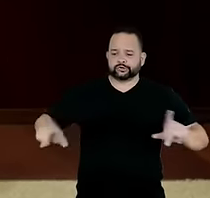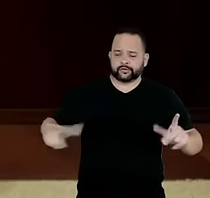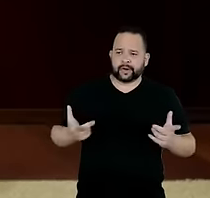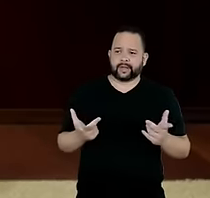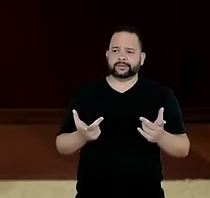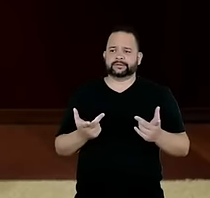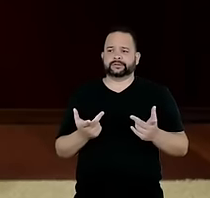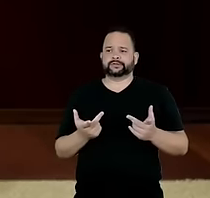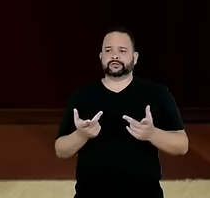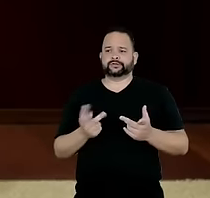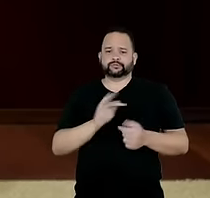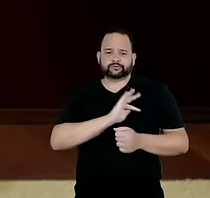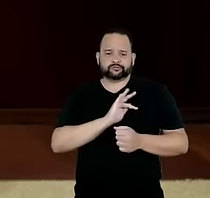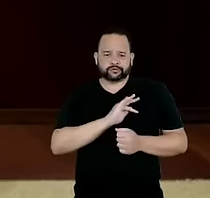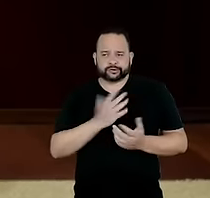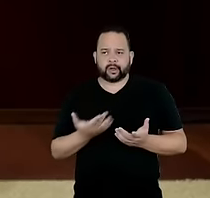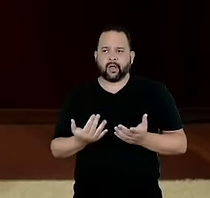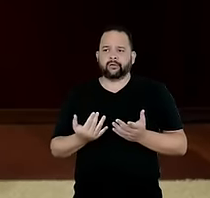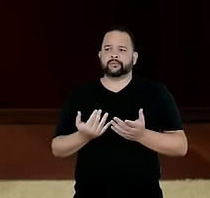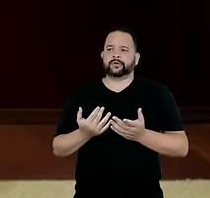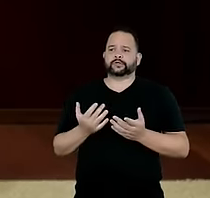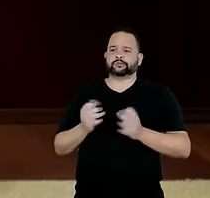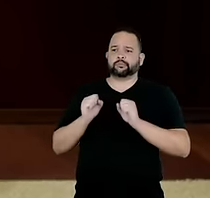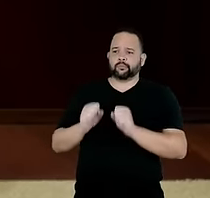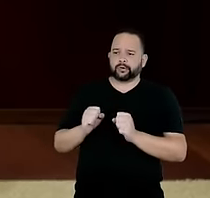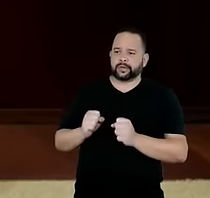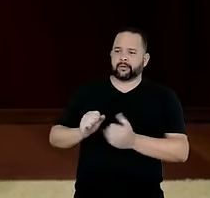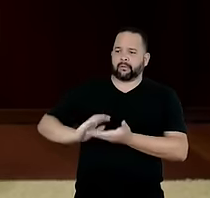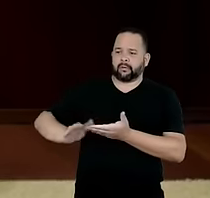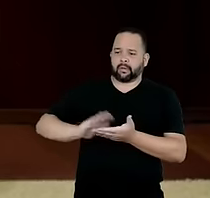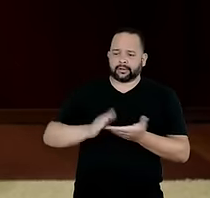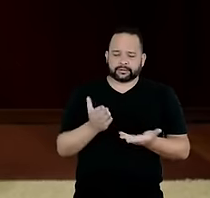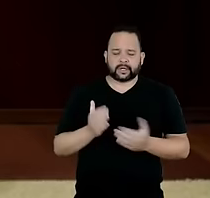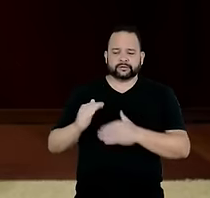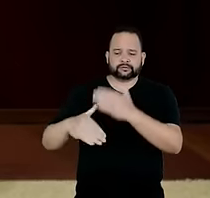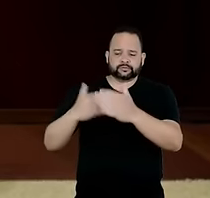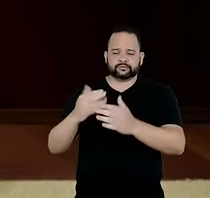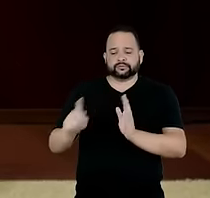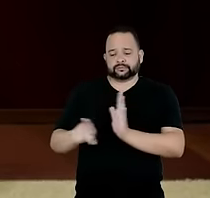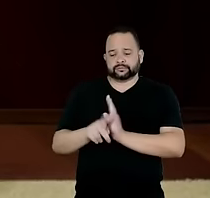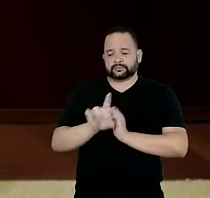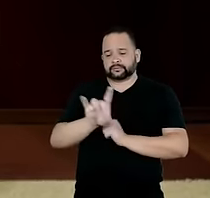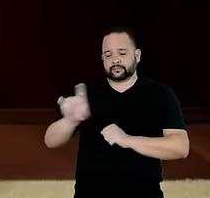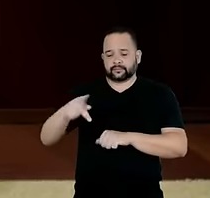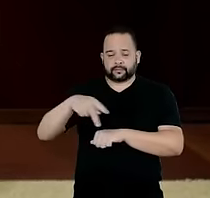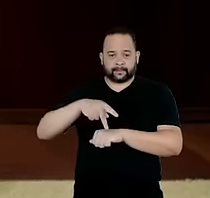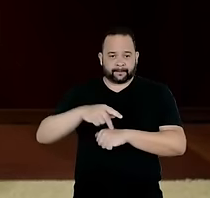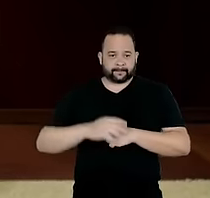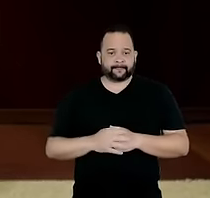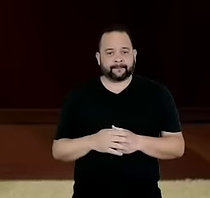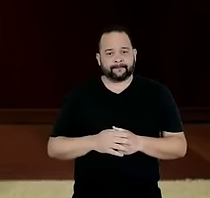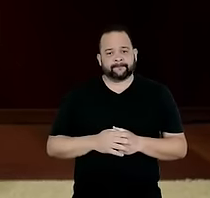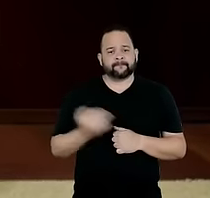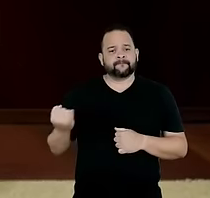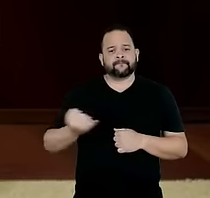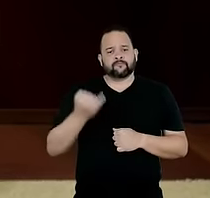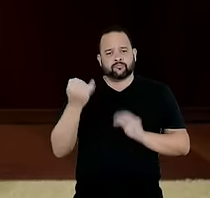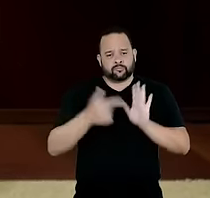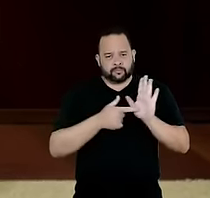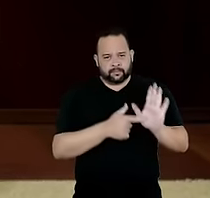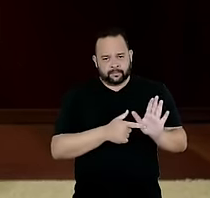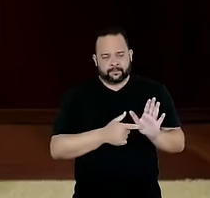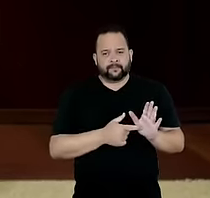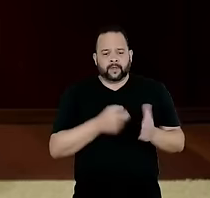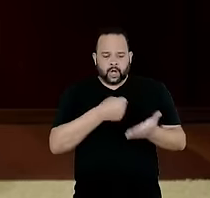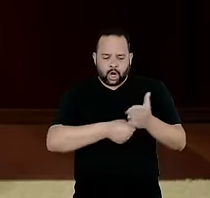consumir para eles poderem eh evoluir ali dentro de casa mas tem um ponto que vale a pena destacar aqui né no combate à inflação